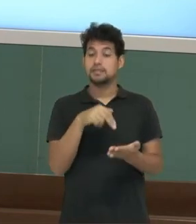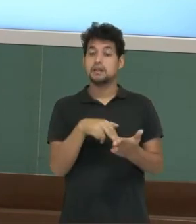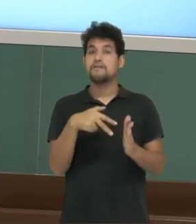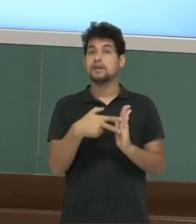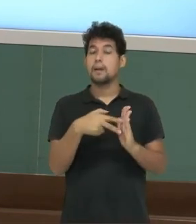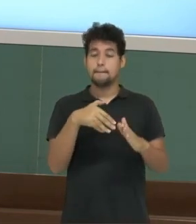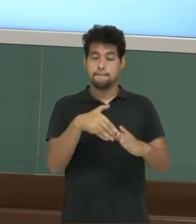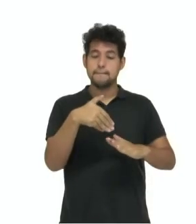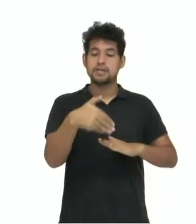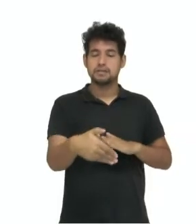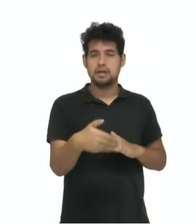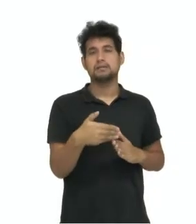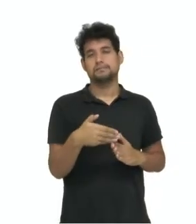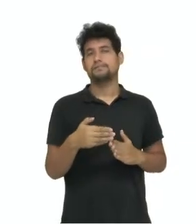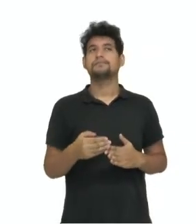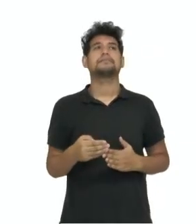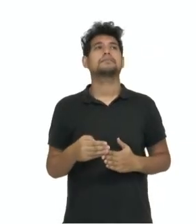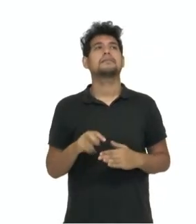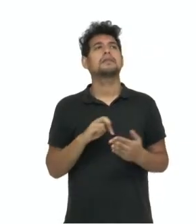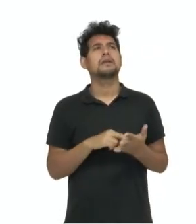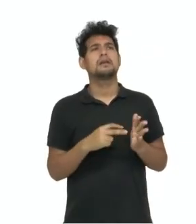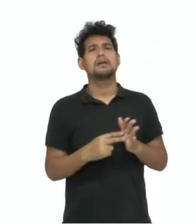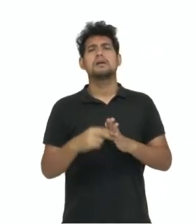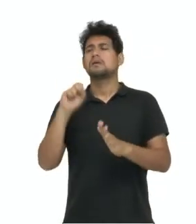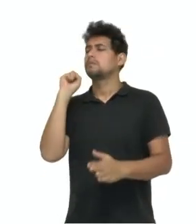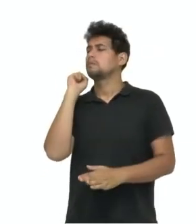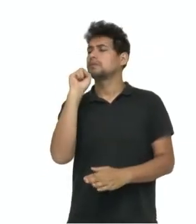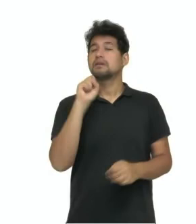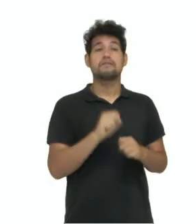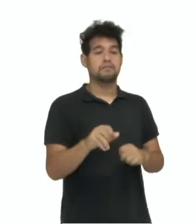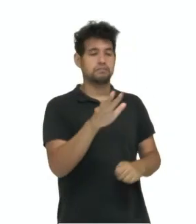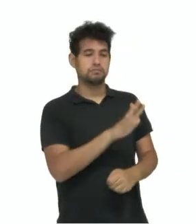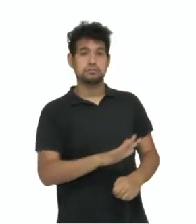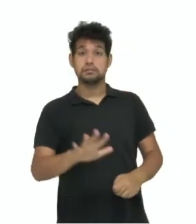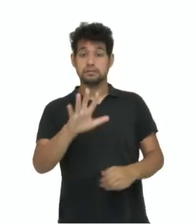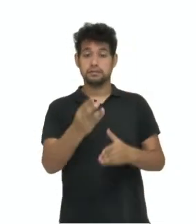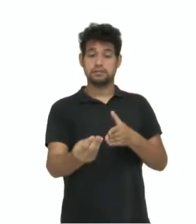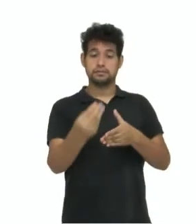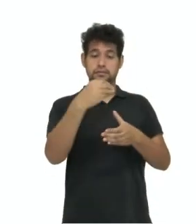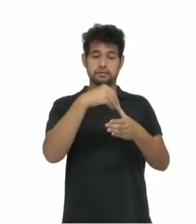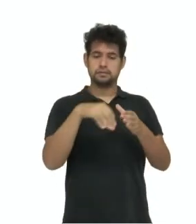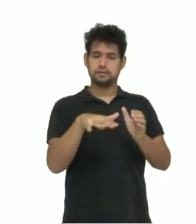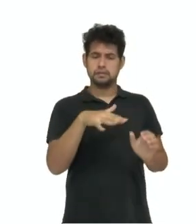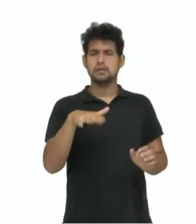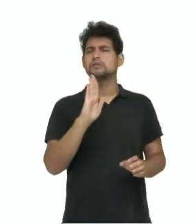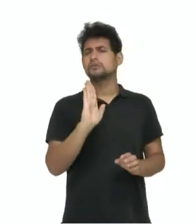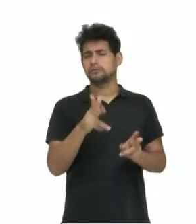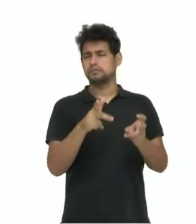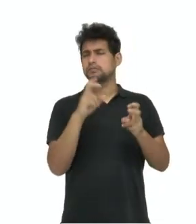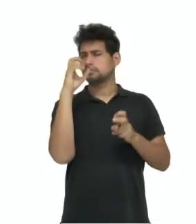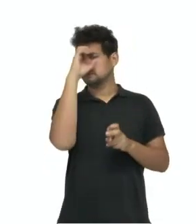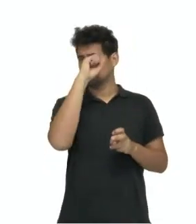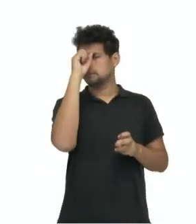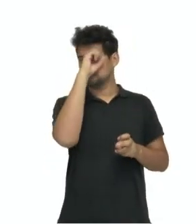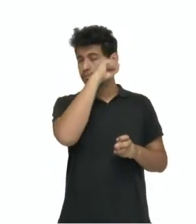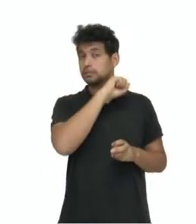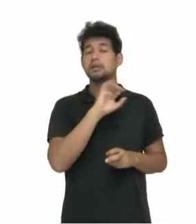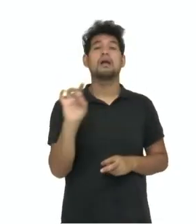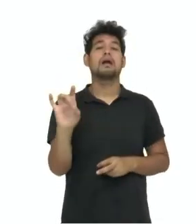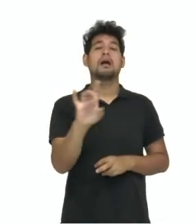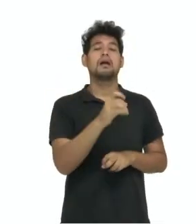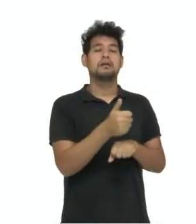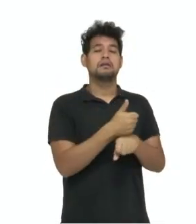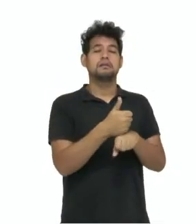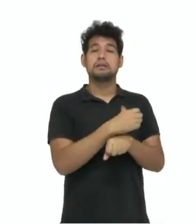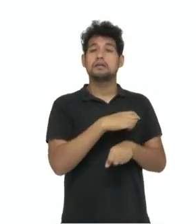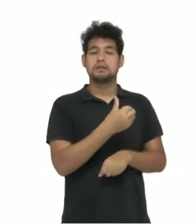Os arremessos e lançamentos são provas realizadas no campo interno da pista, a gente já viu isso, né? Cada atleta tem